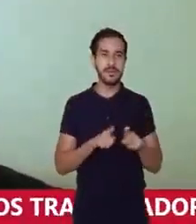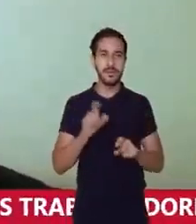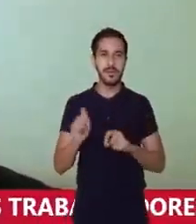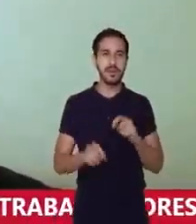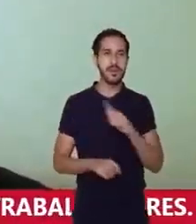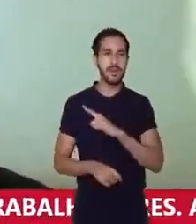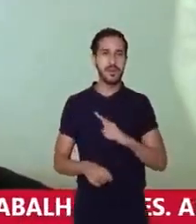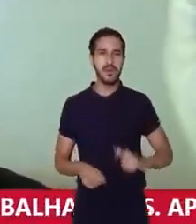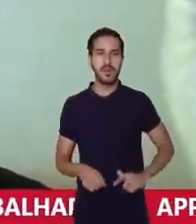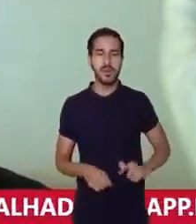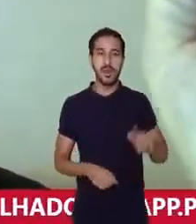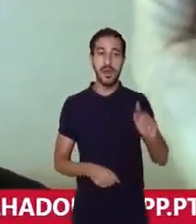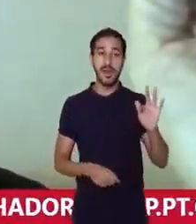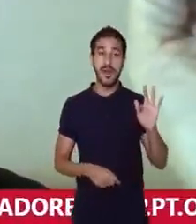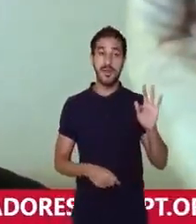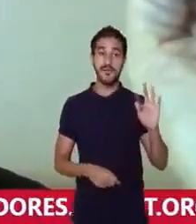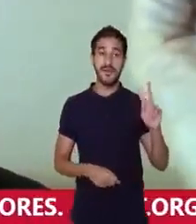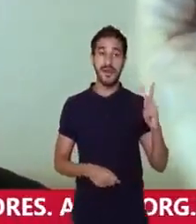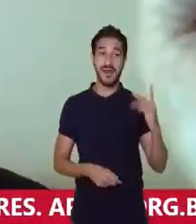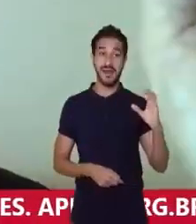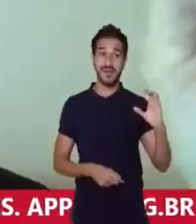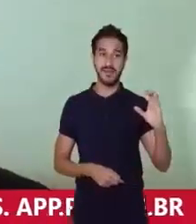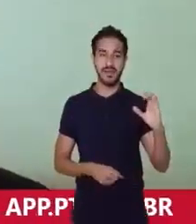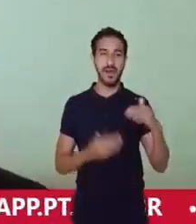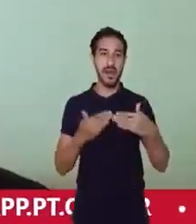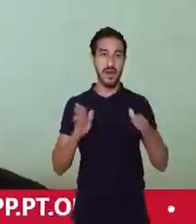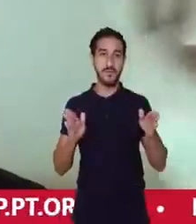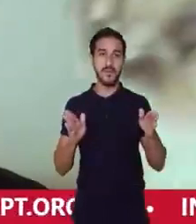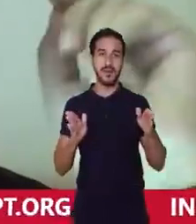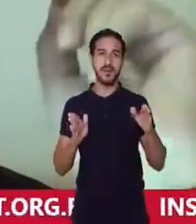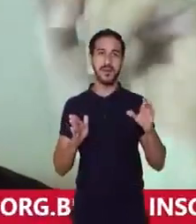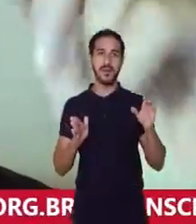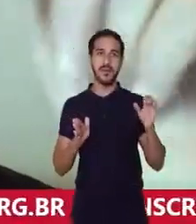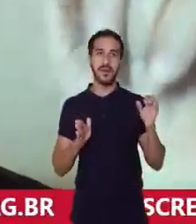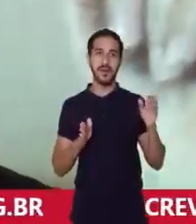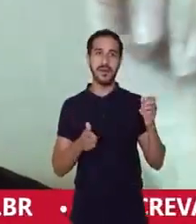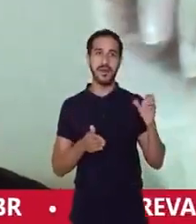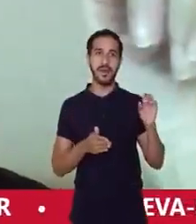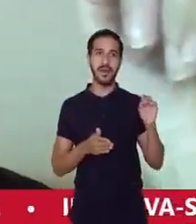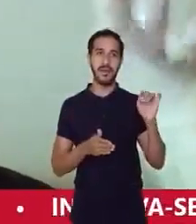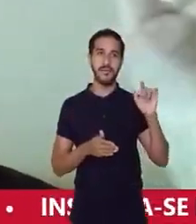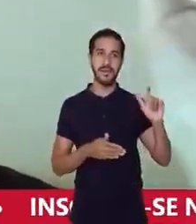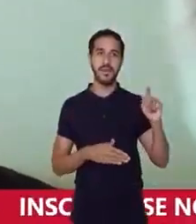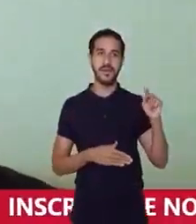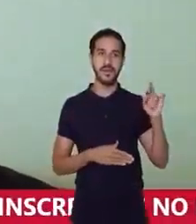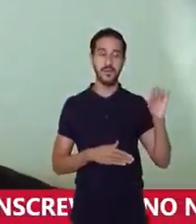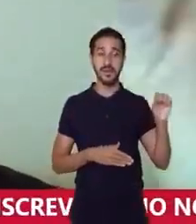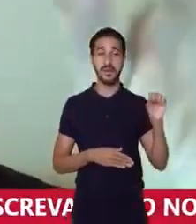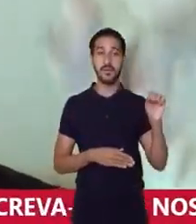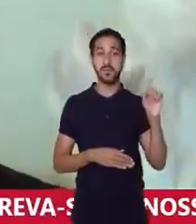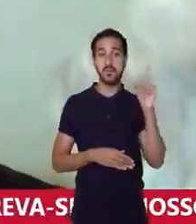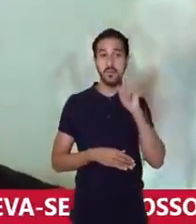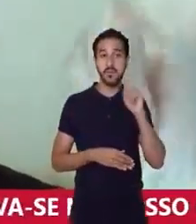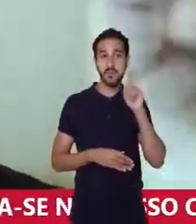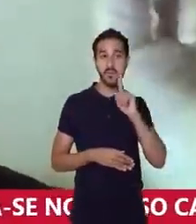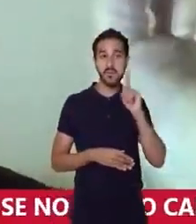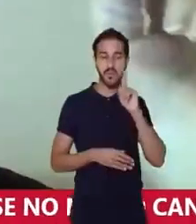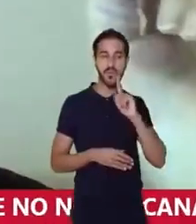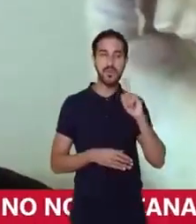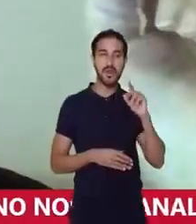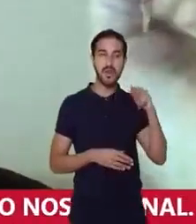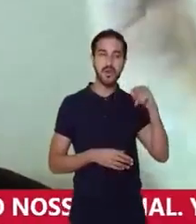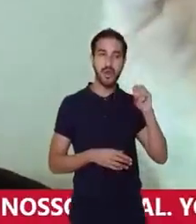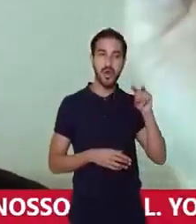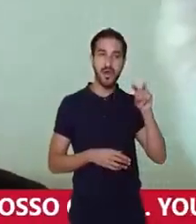o governo Fernando Henrique Cardoso abriu o capital da Petrobras em Nova York. Então, muitos